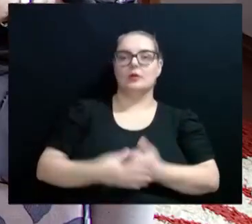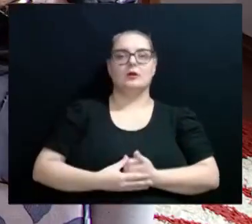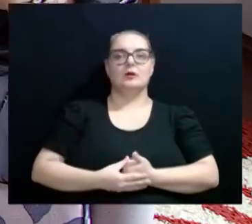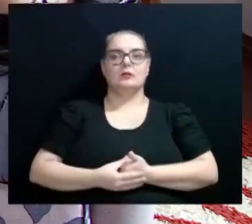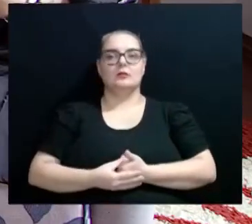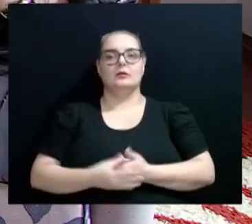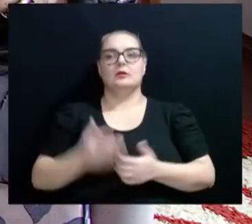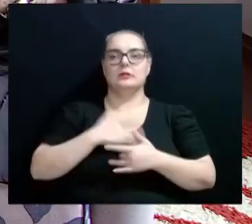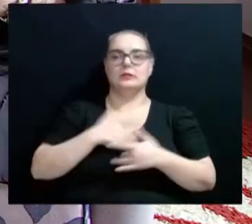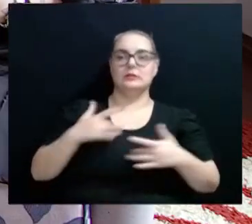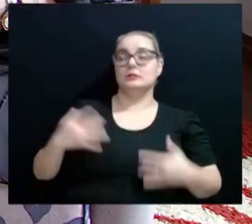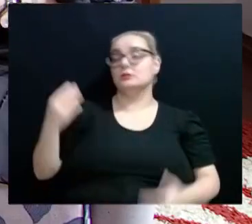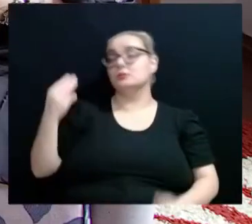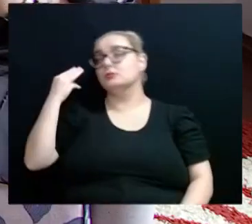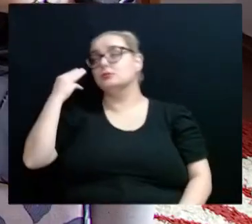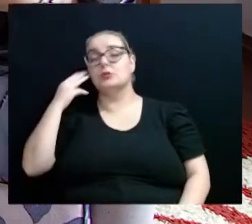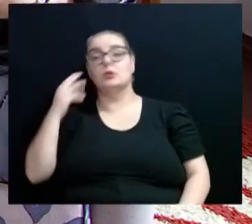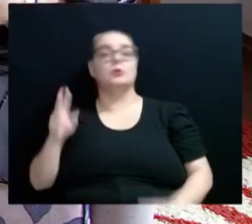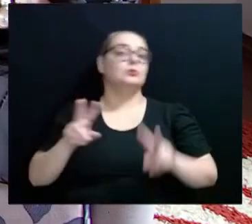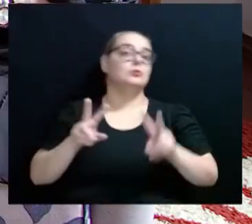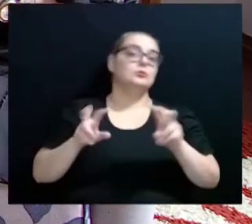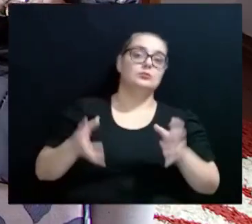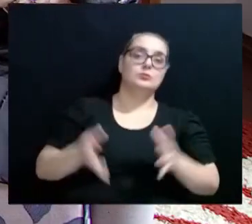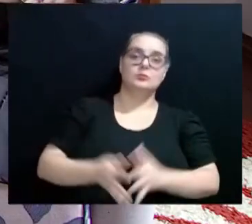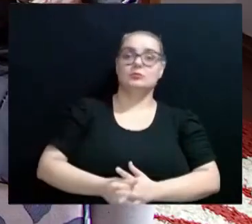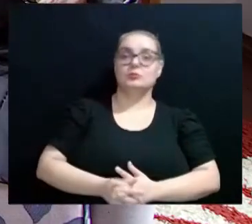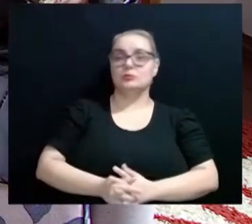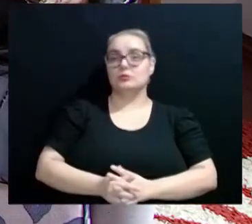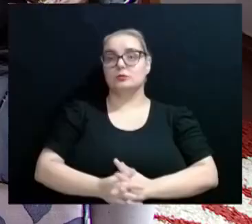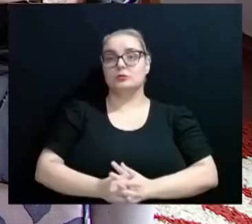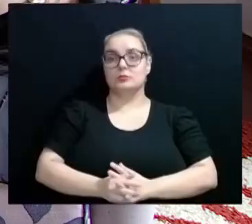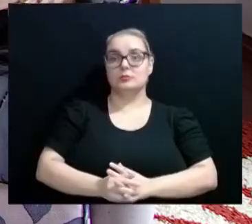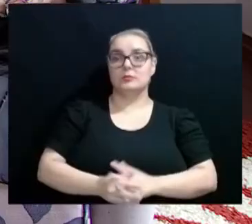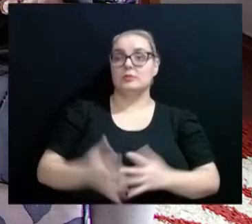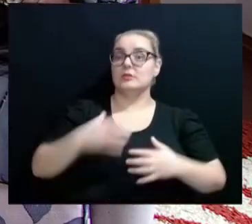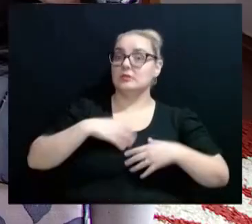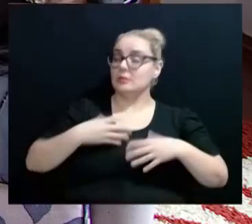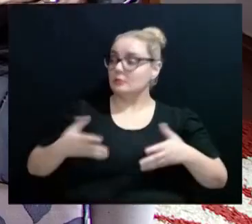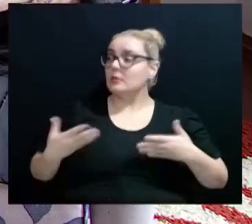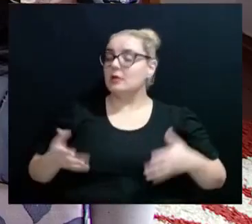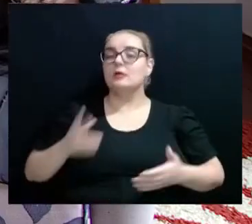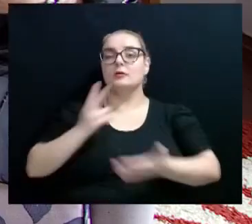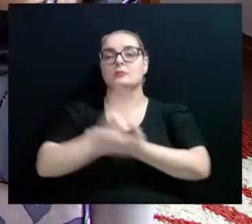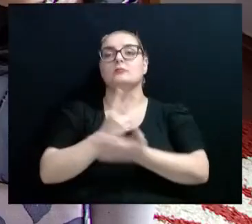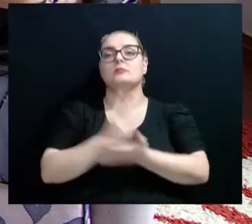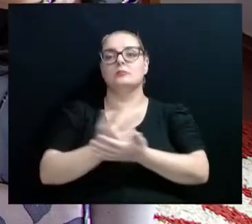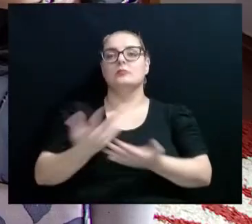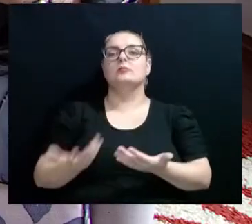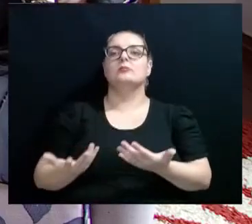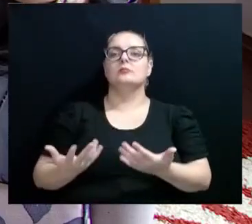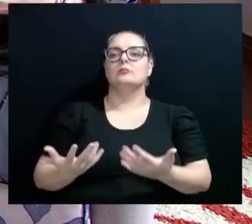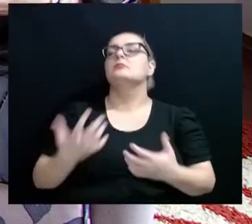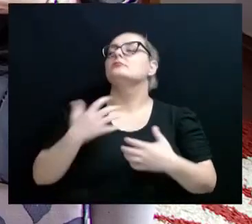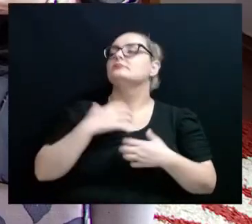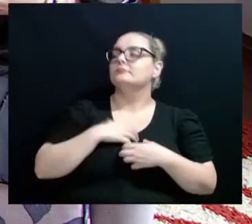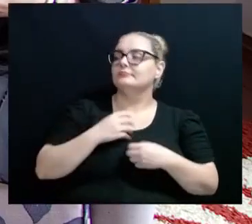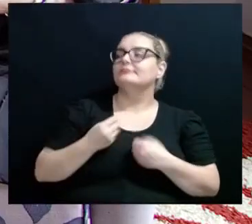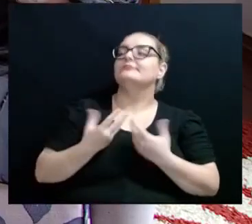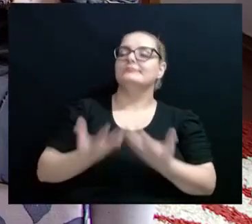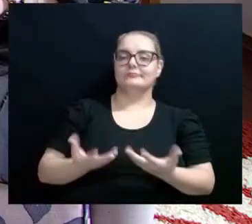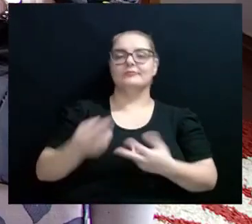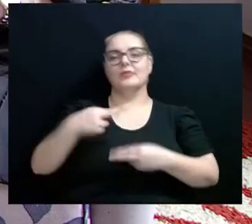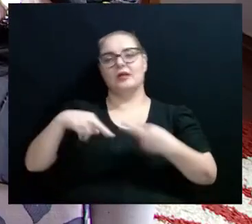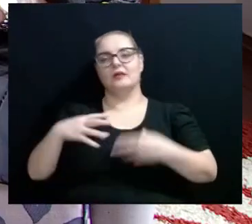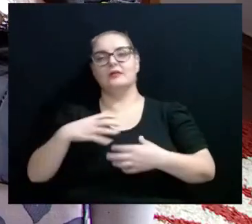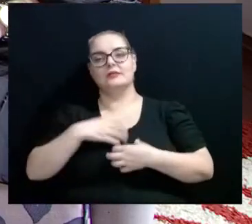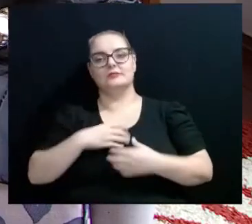tema. Então, um tema da saúde mental, um tema de sentir mais leveza. É sempre uma emoção. Então,